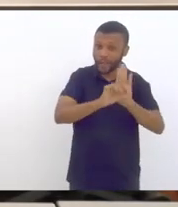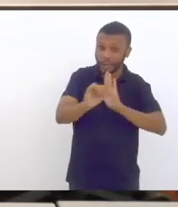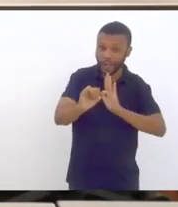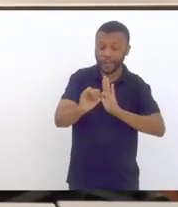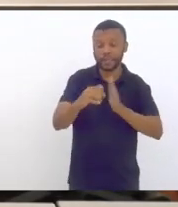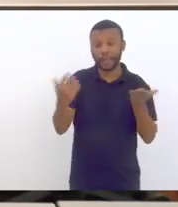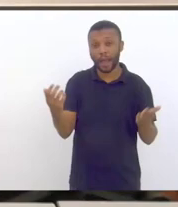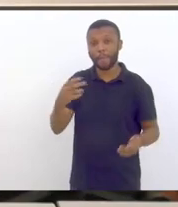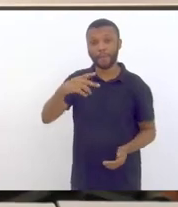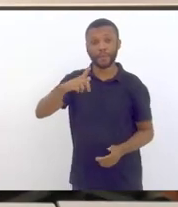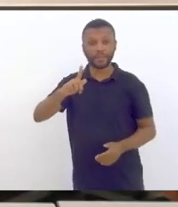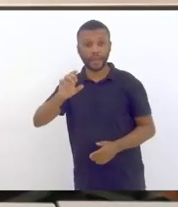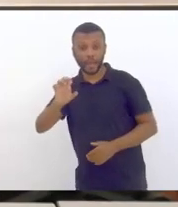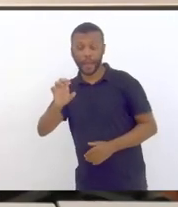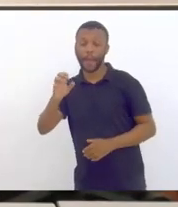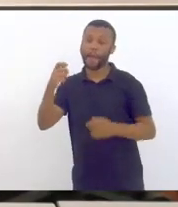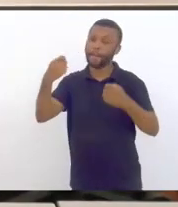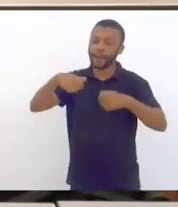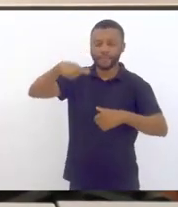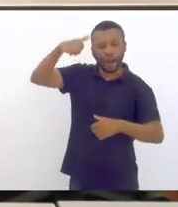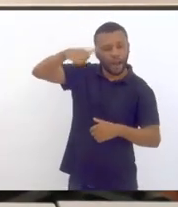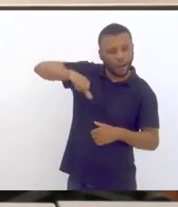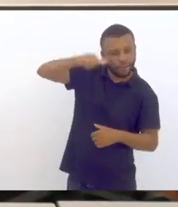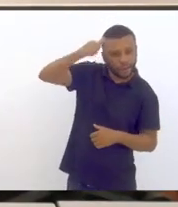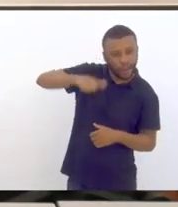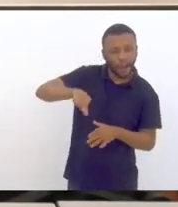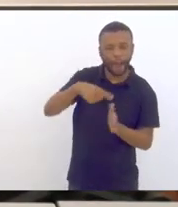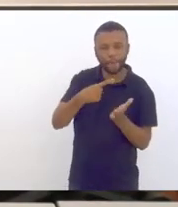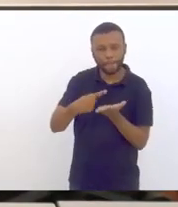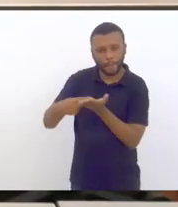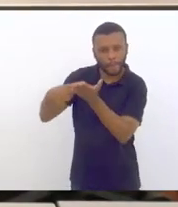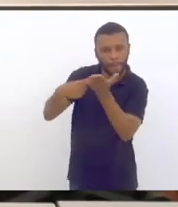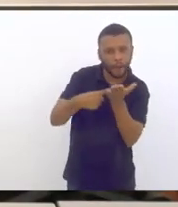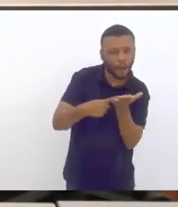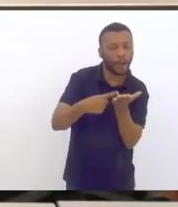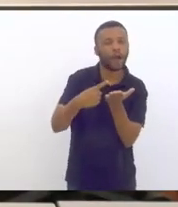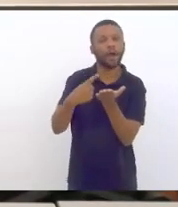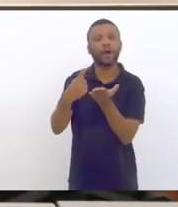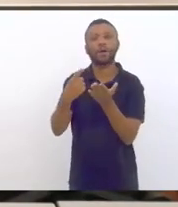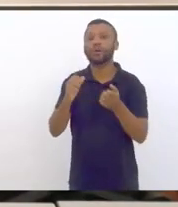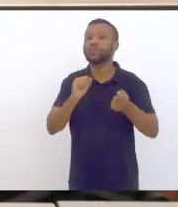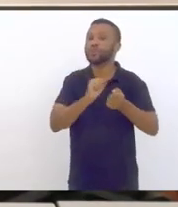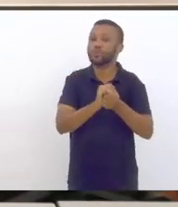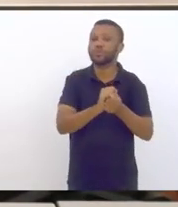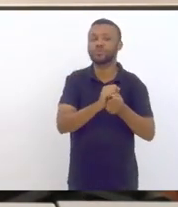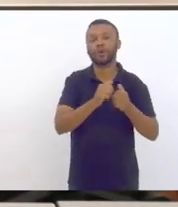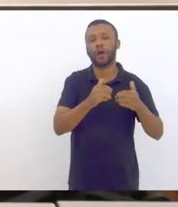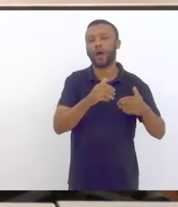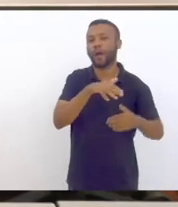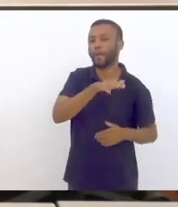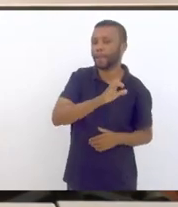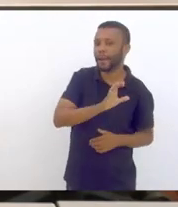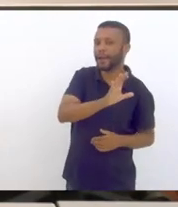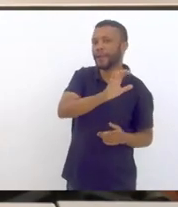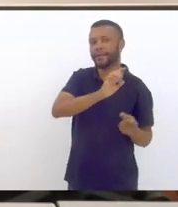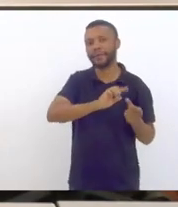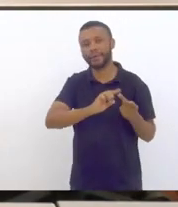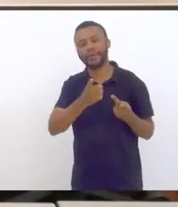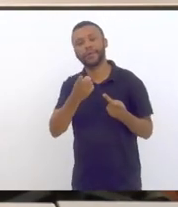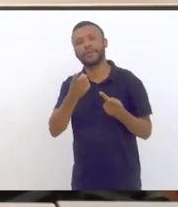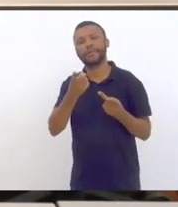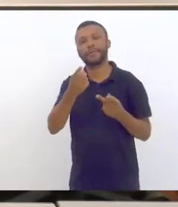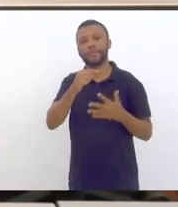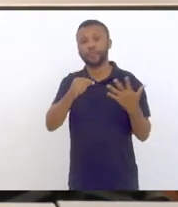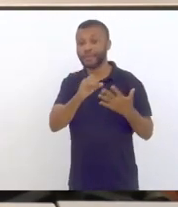tentar pactuar com o MEC com FNDE esses repasse quanto mais para frente se for aprovado maior o risco